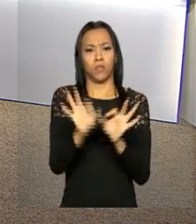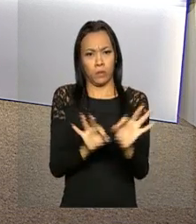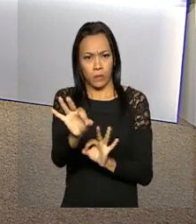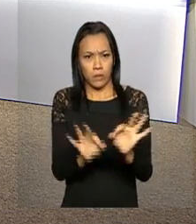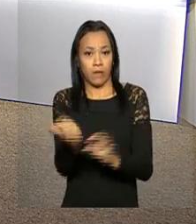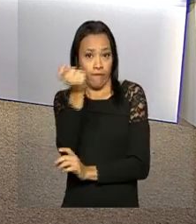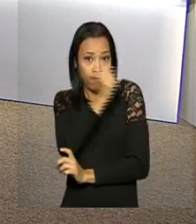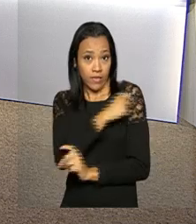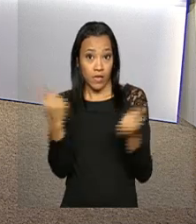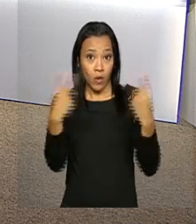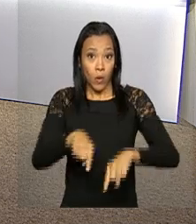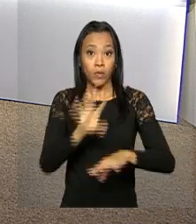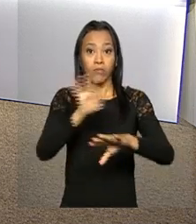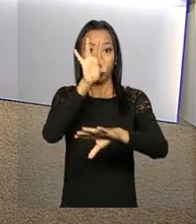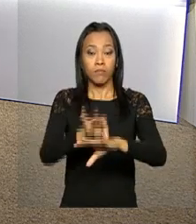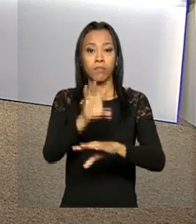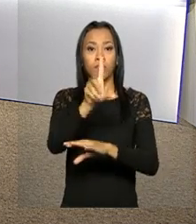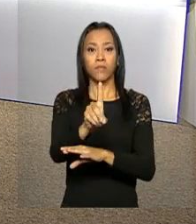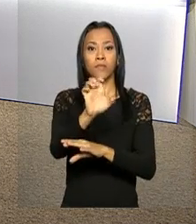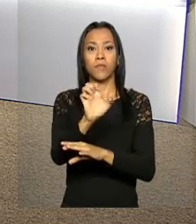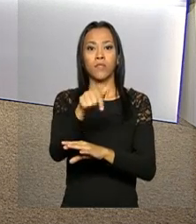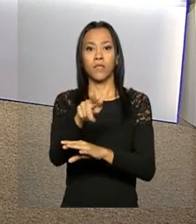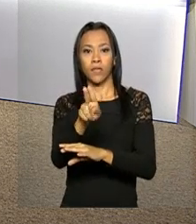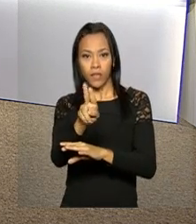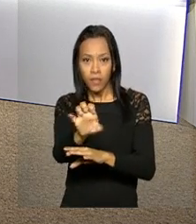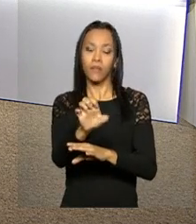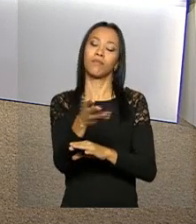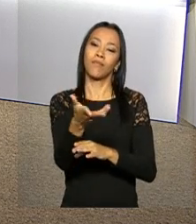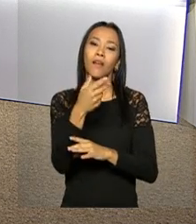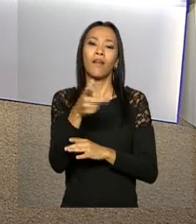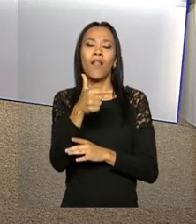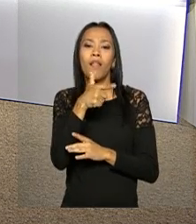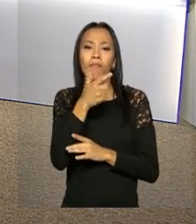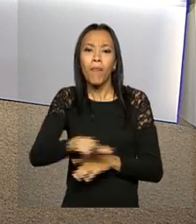Quem tem as informações direto de São Paulo é o repórter Leonardo Meira. Leonardo?